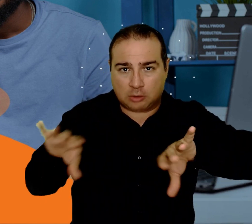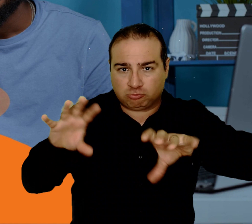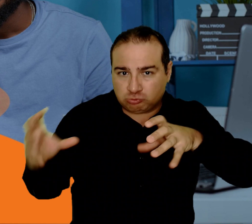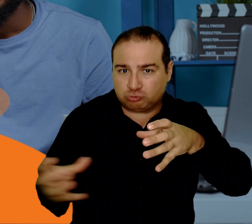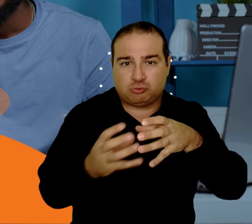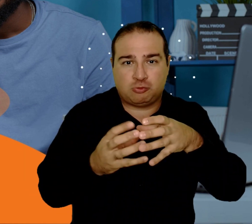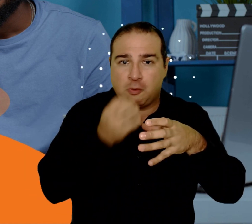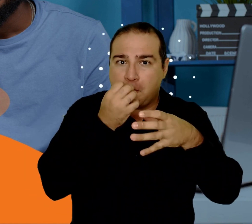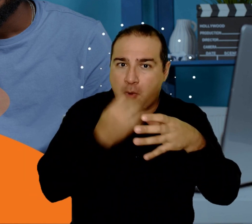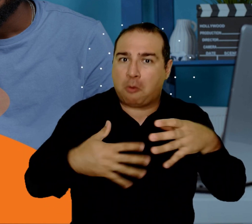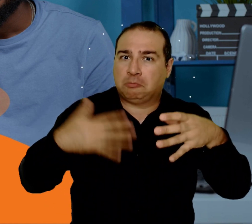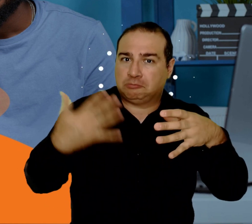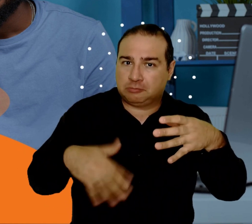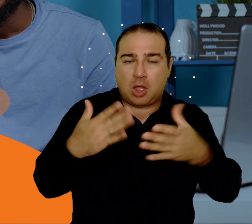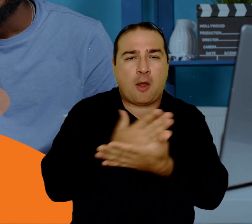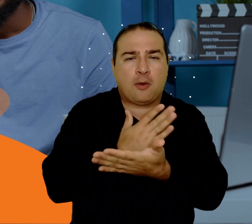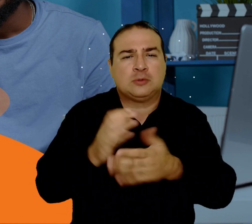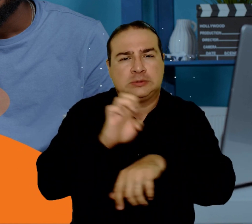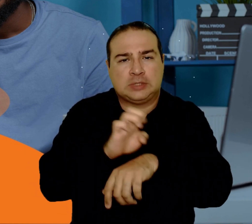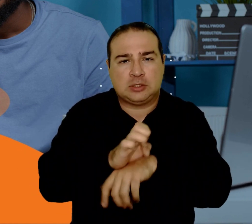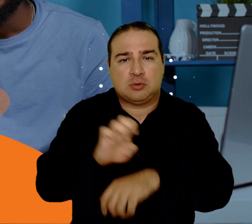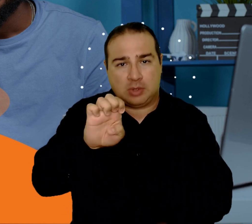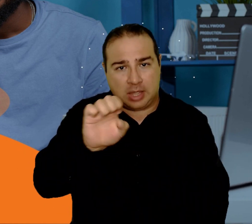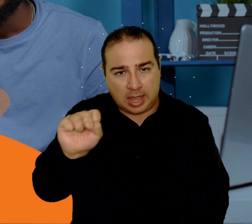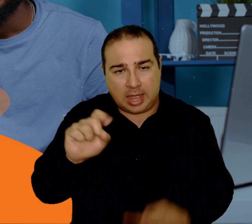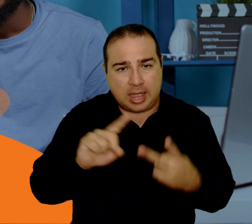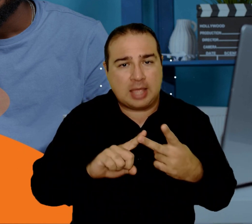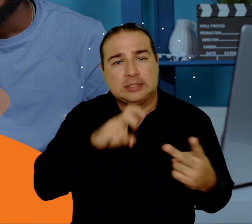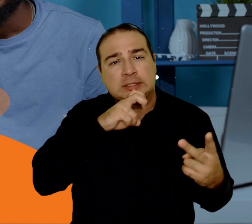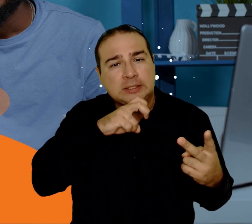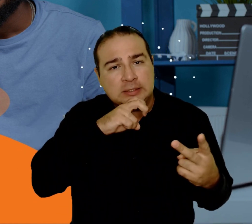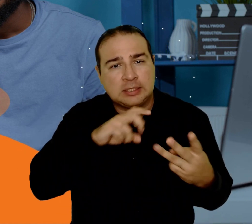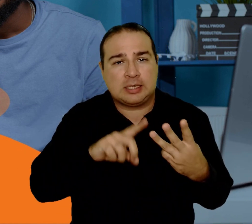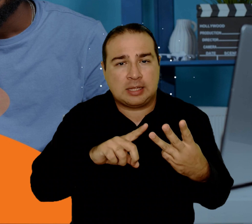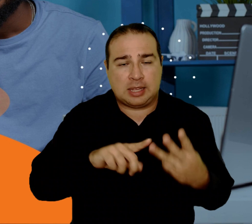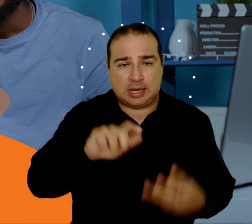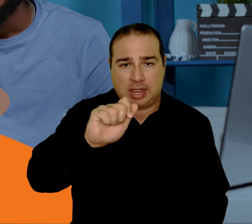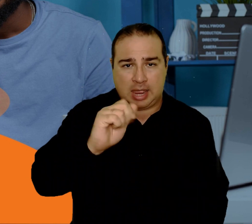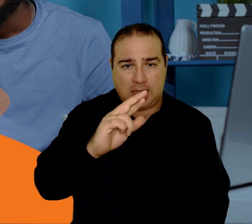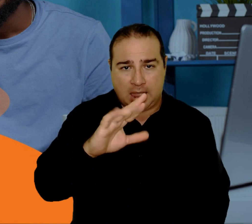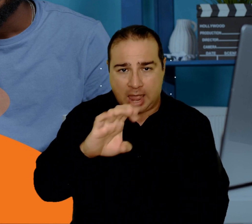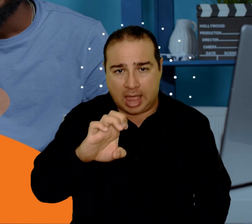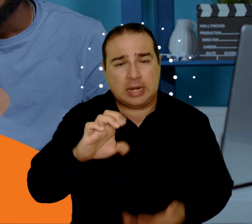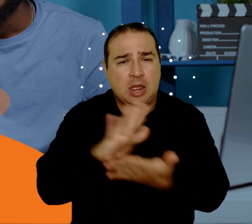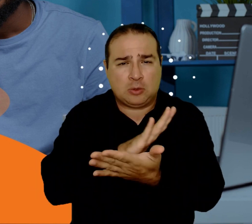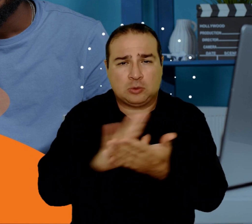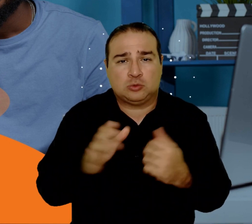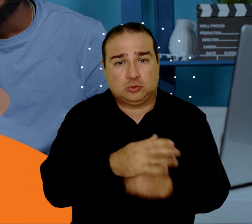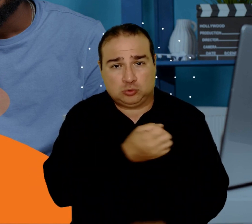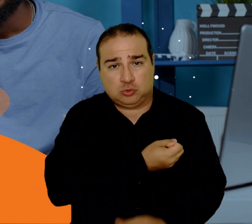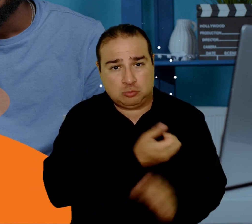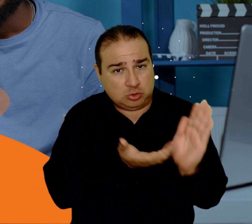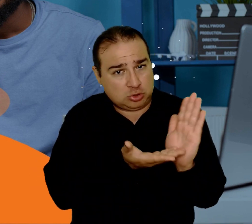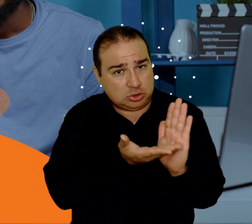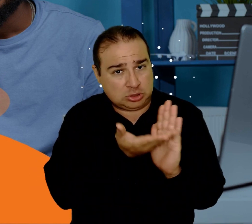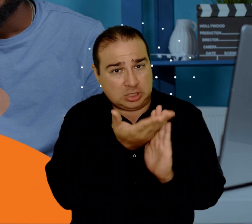segregação. Em certos estados, como o Espírito Santo, Rio Grande do Norte e Acre, essa estatística